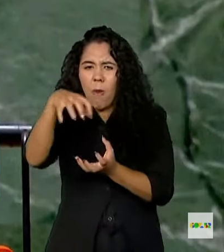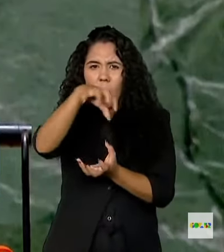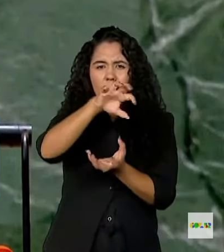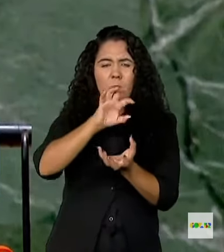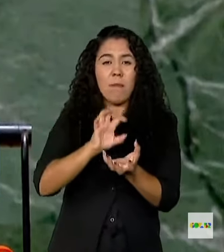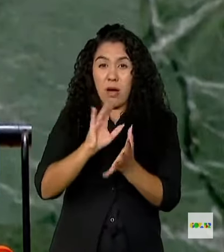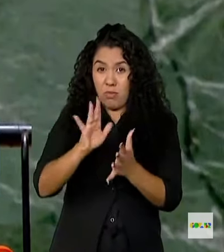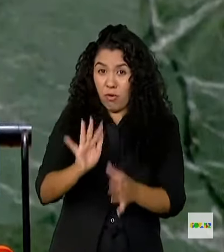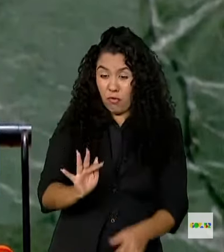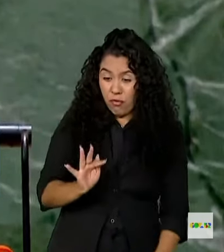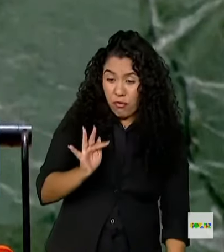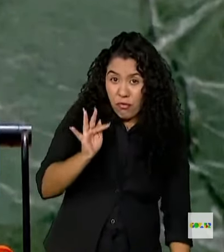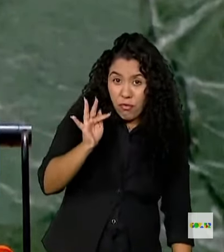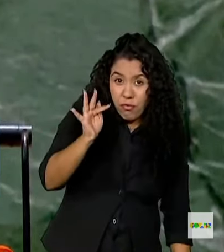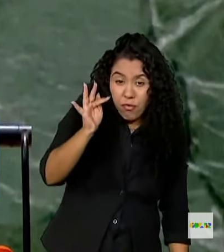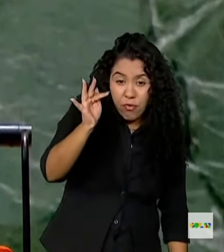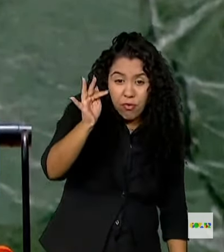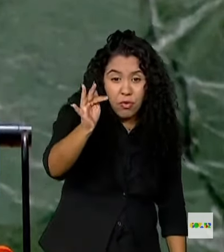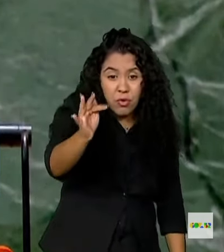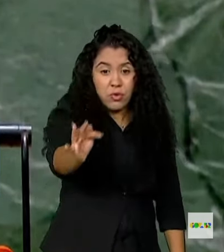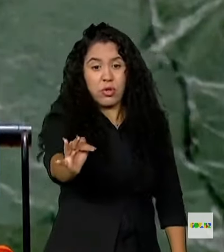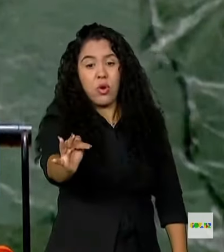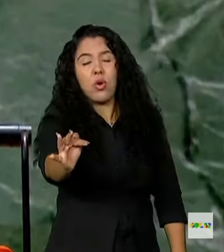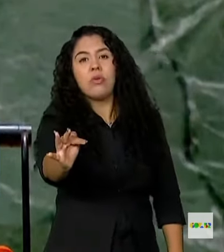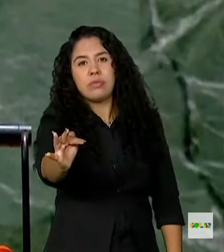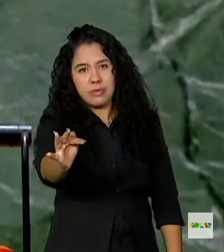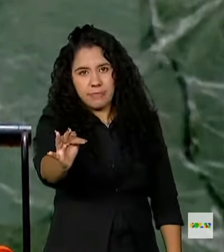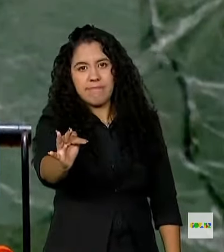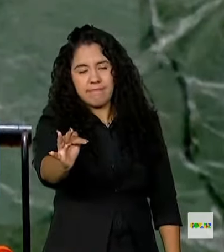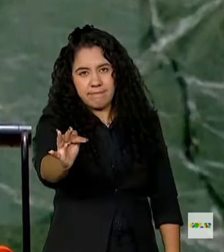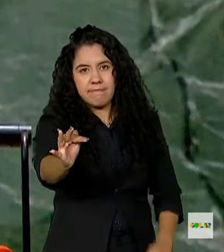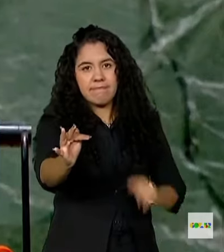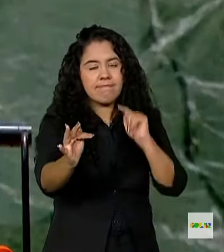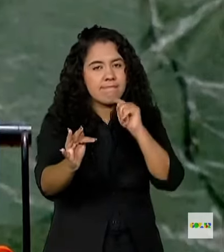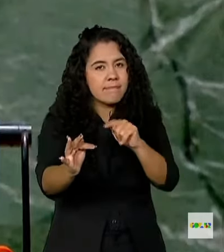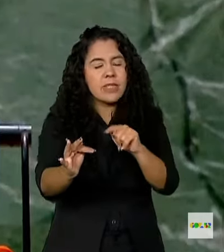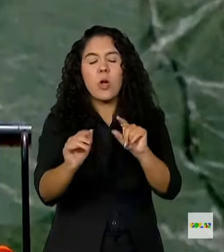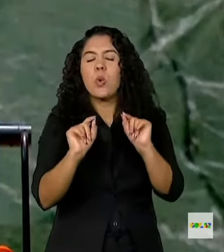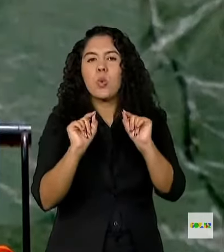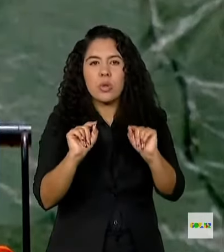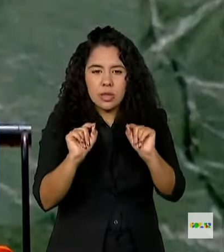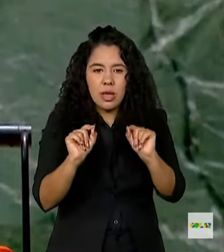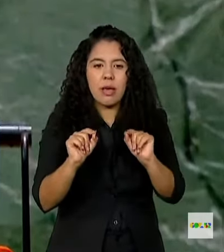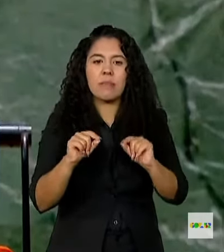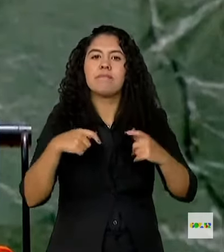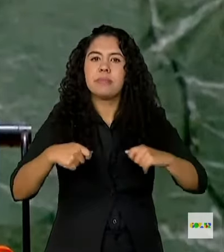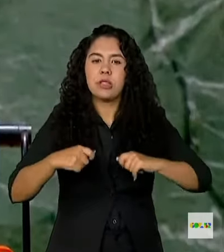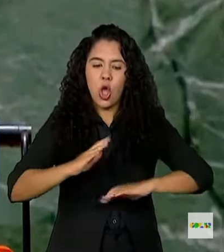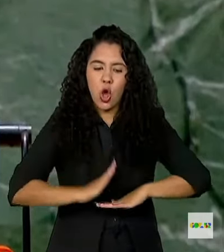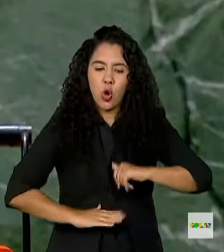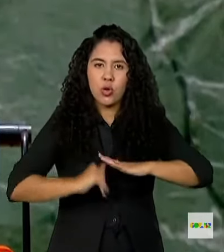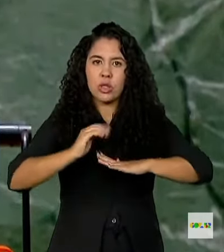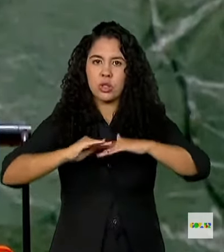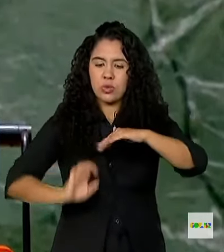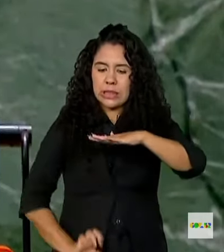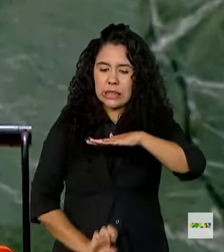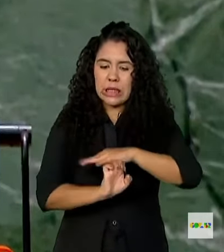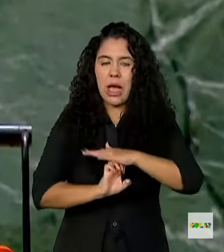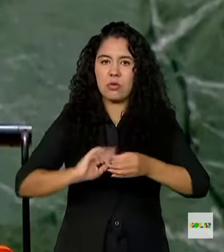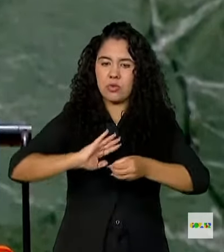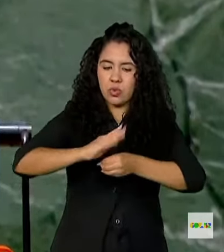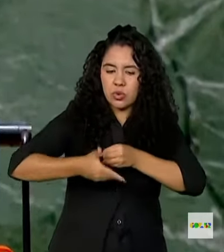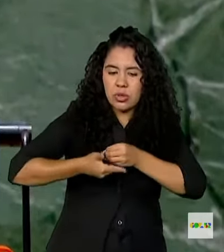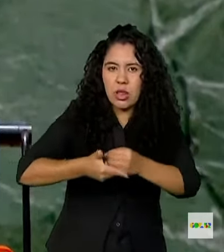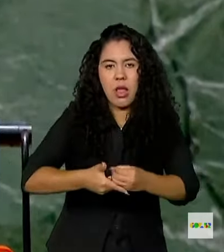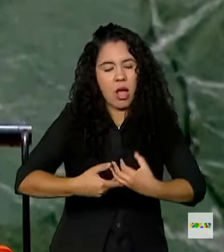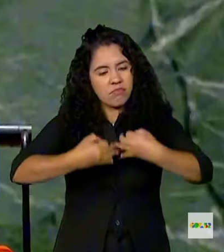O futuro de nossa região passa, sobretudo, por construir um Estado sustentável,